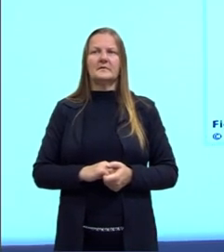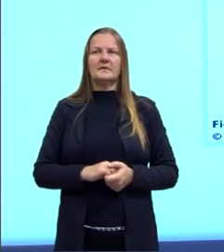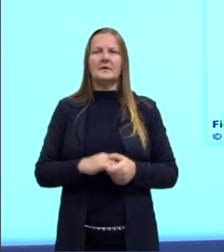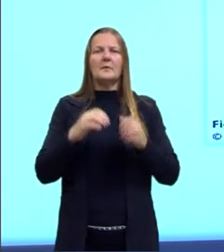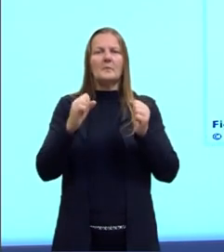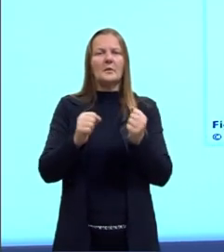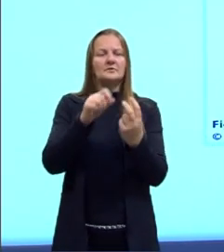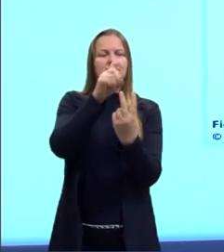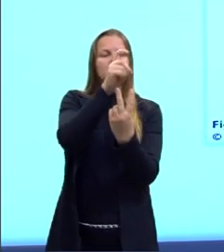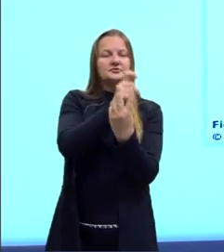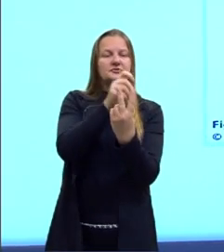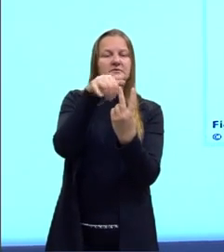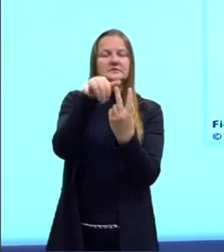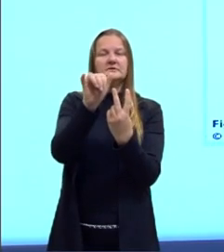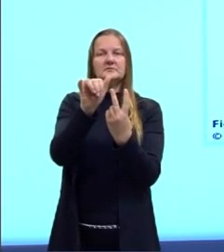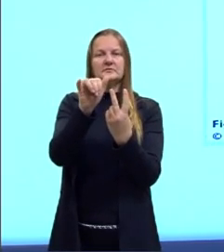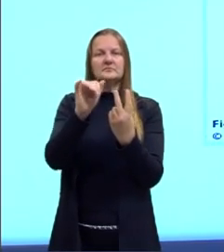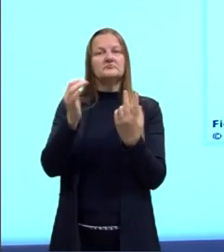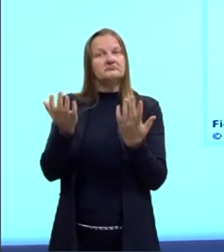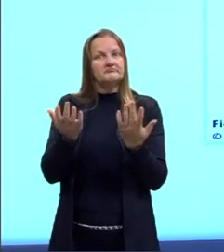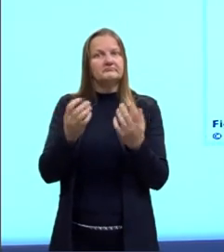uma mulher XY